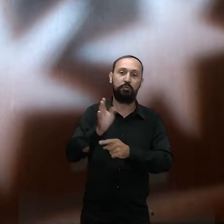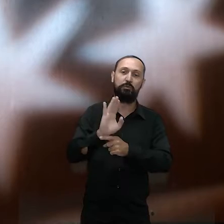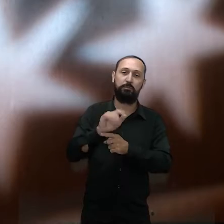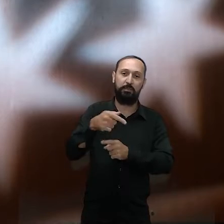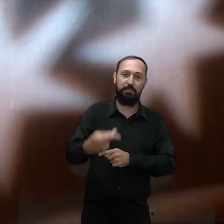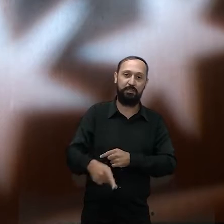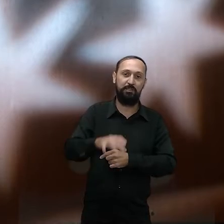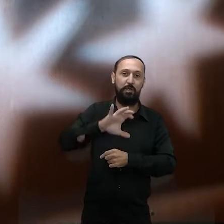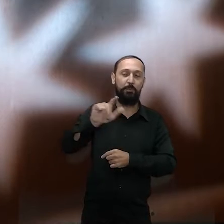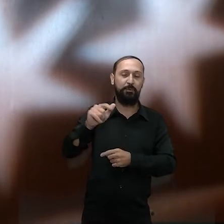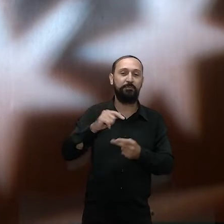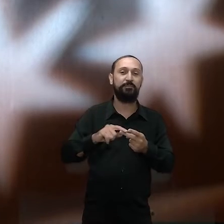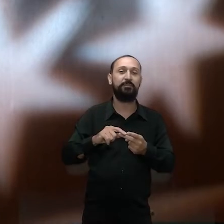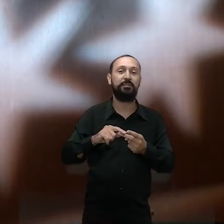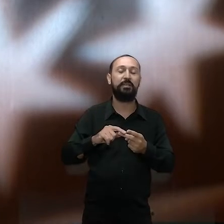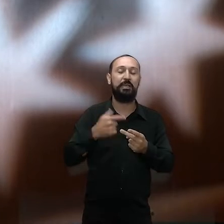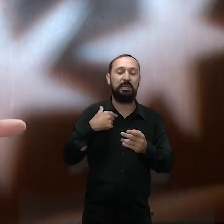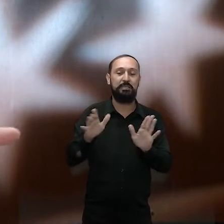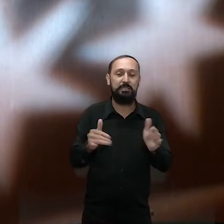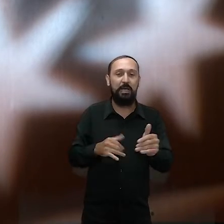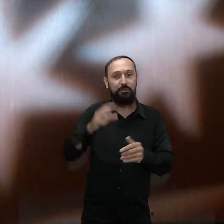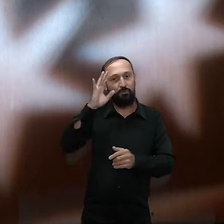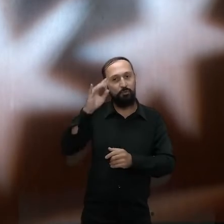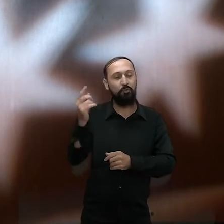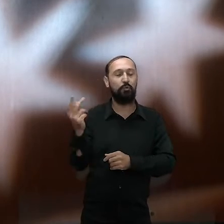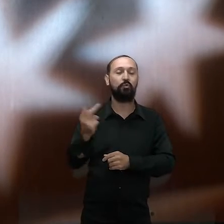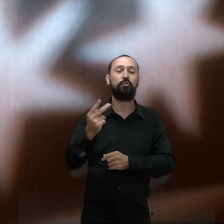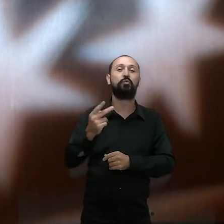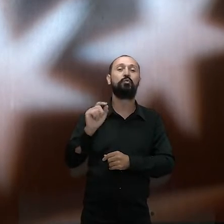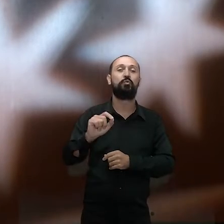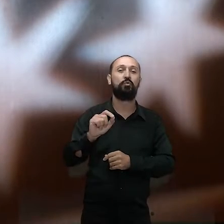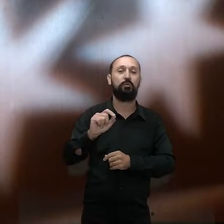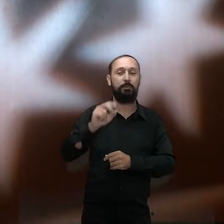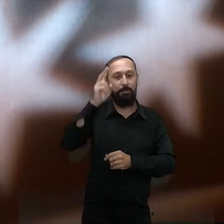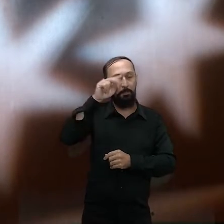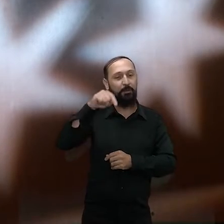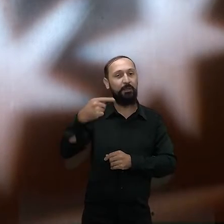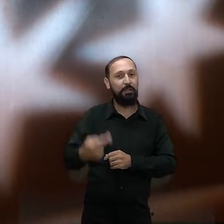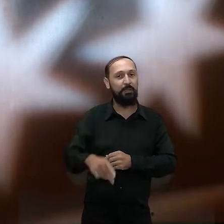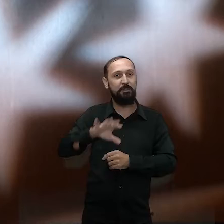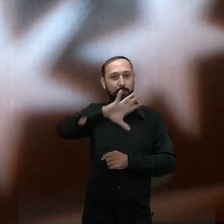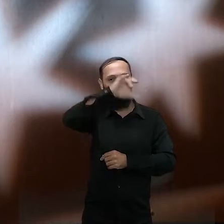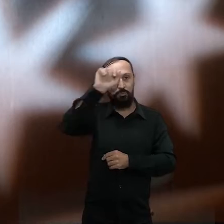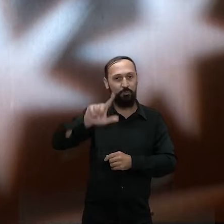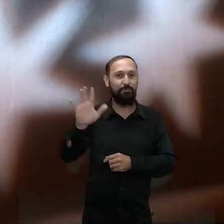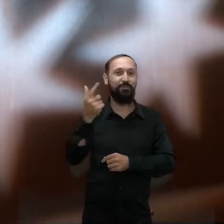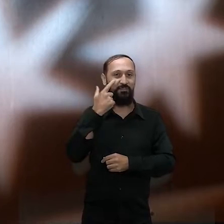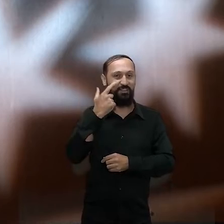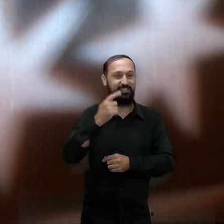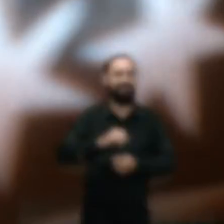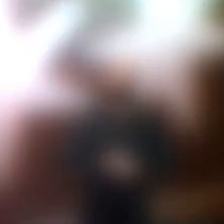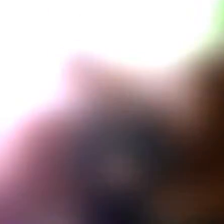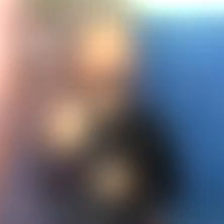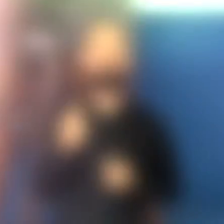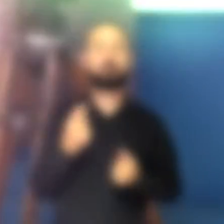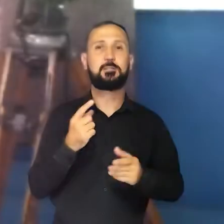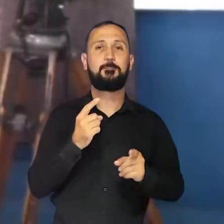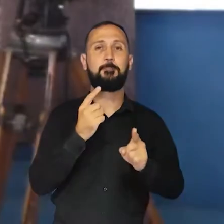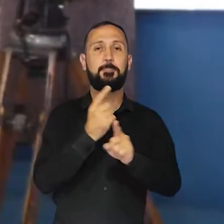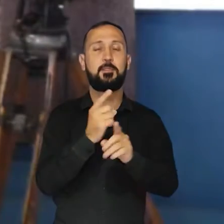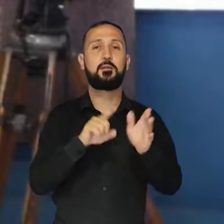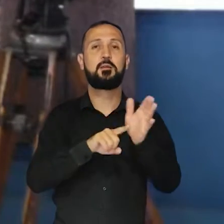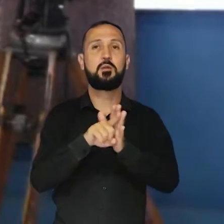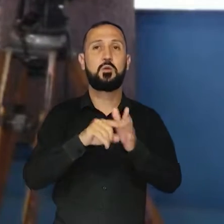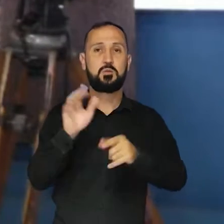Campo Grande, e Salas de Sonhos 2, Memórias dos Cinemas de Mato Grosso do Sul. Confira. A gente